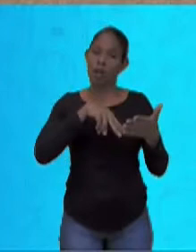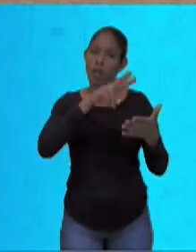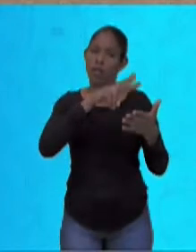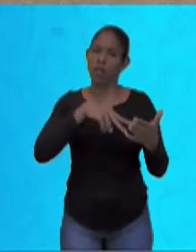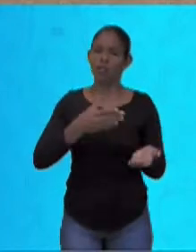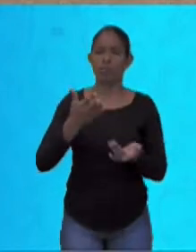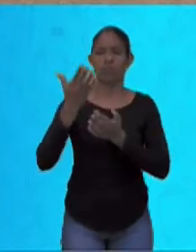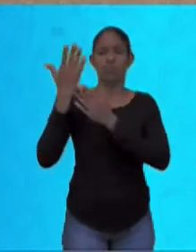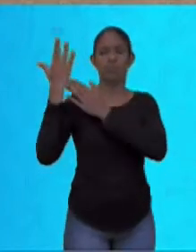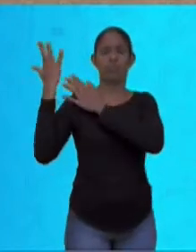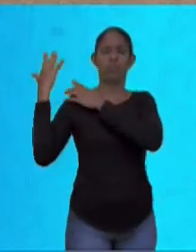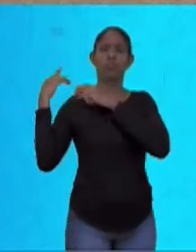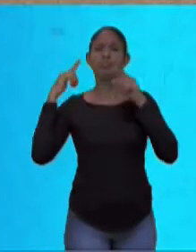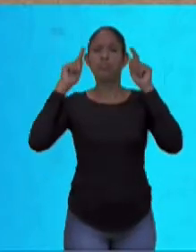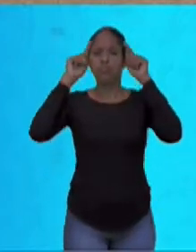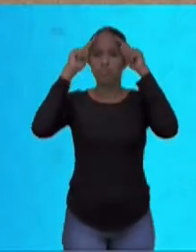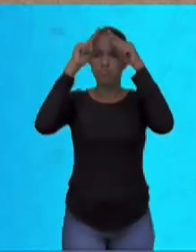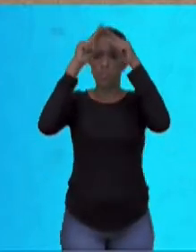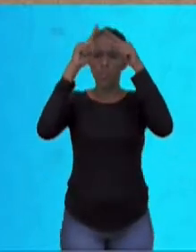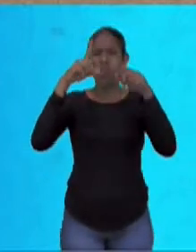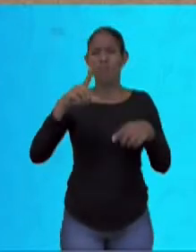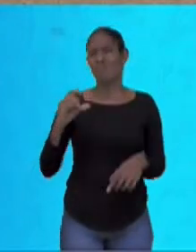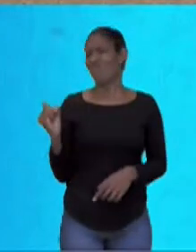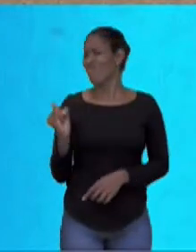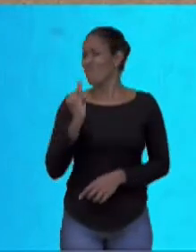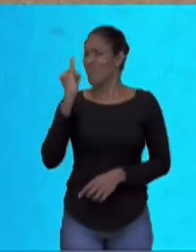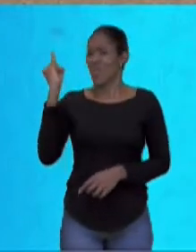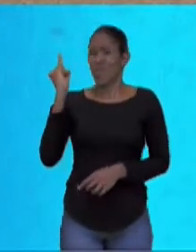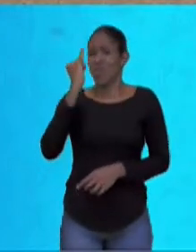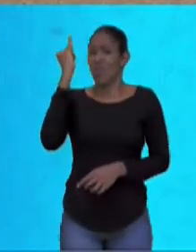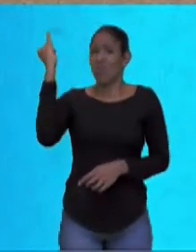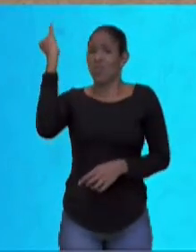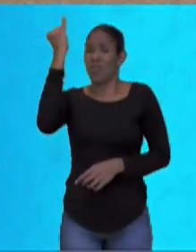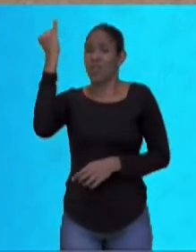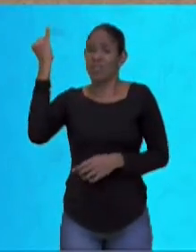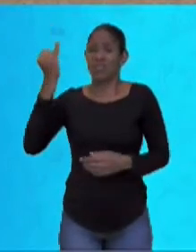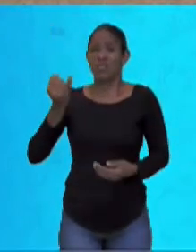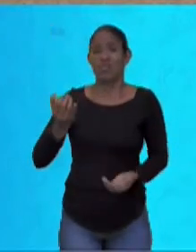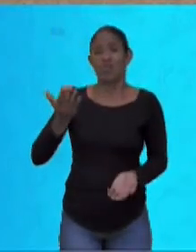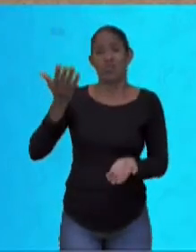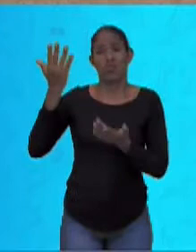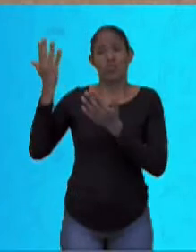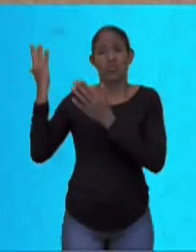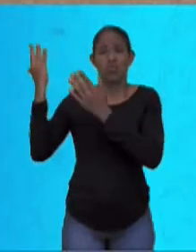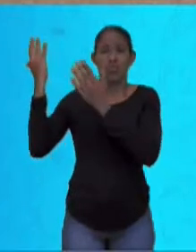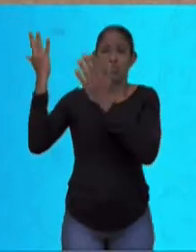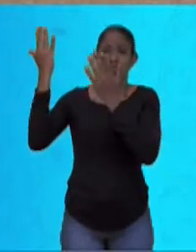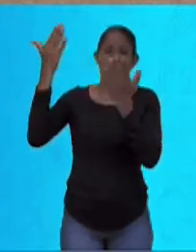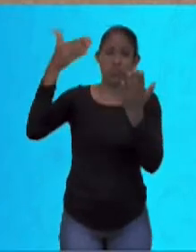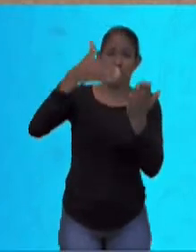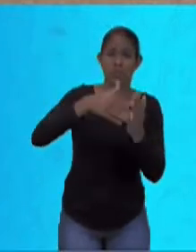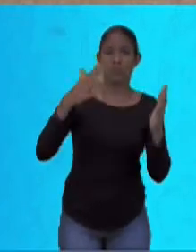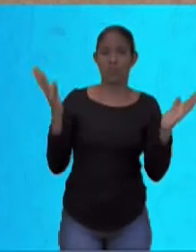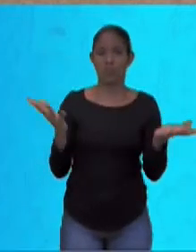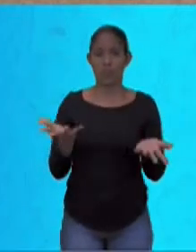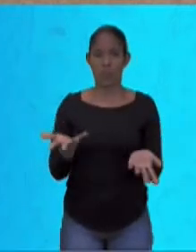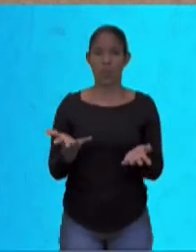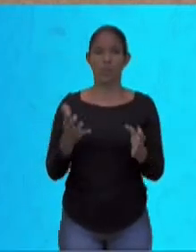grande importância nas composições literárias de várias épocas e culturas.